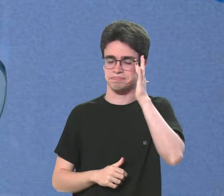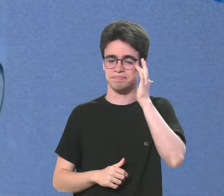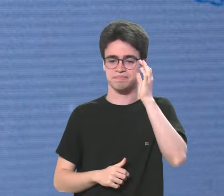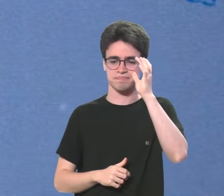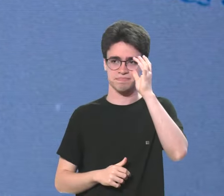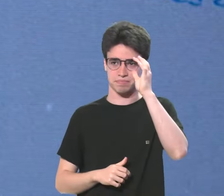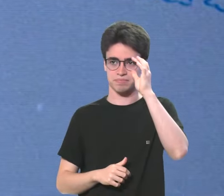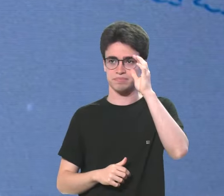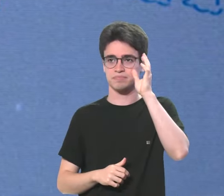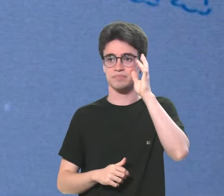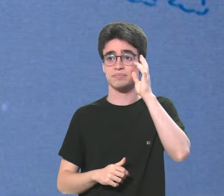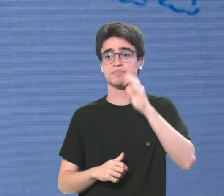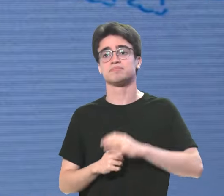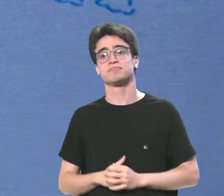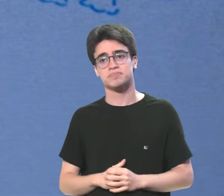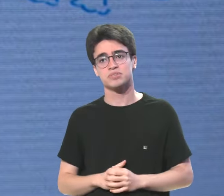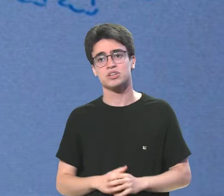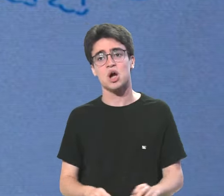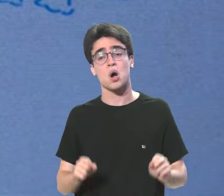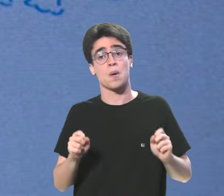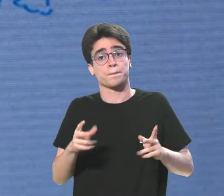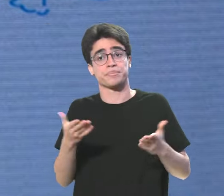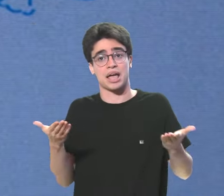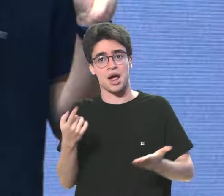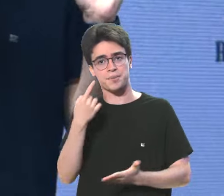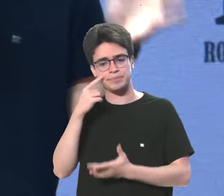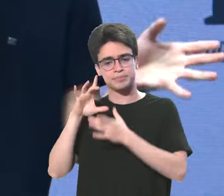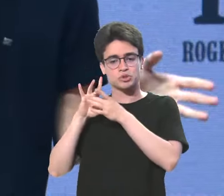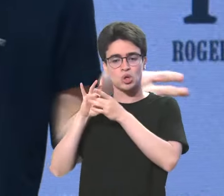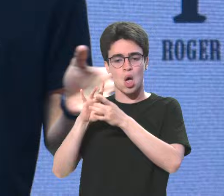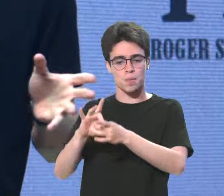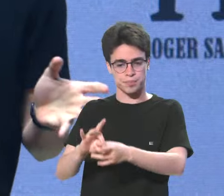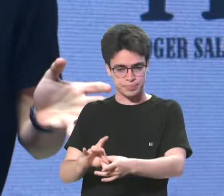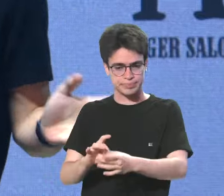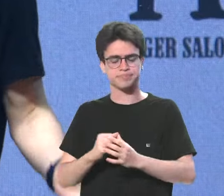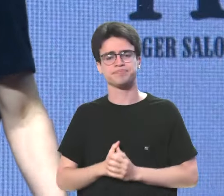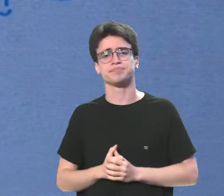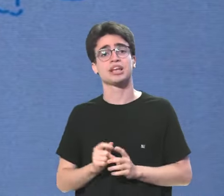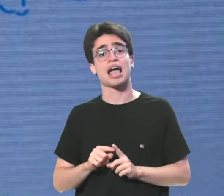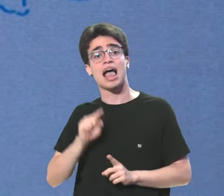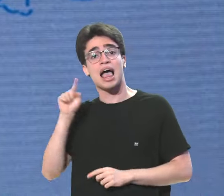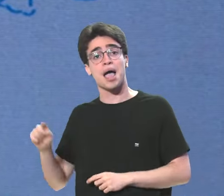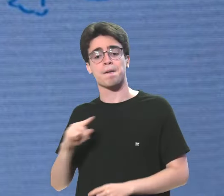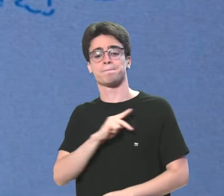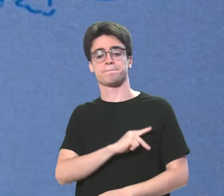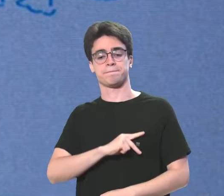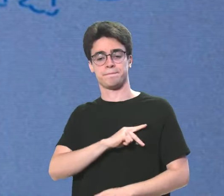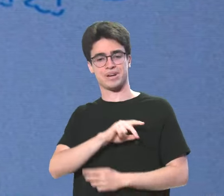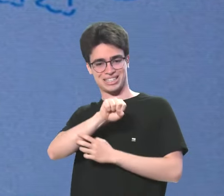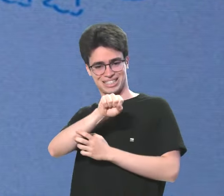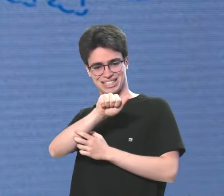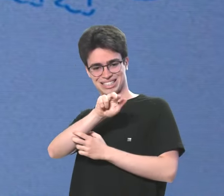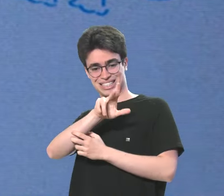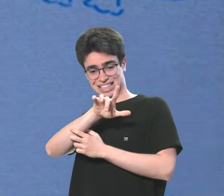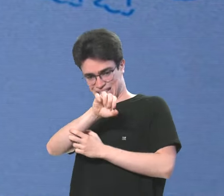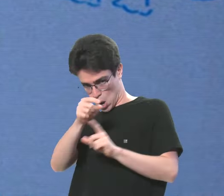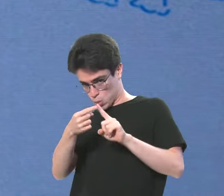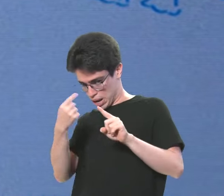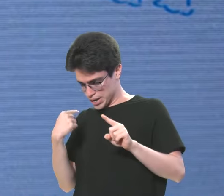cansei Contex aqui um pouco Saulo ele cresceu em meio à